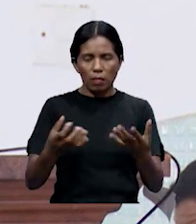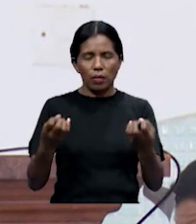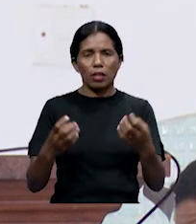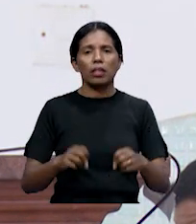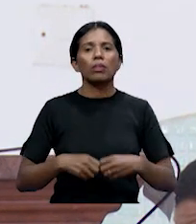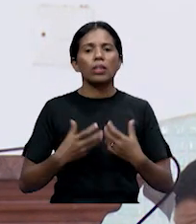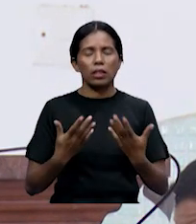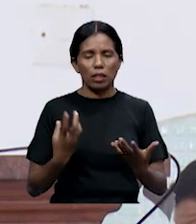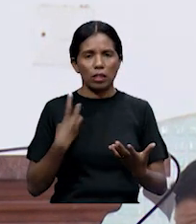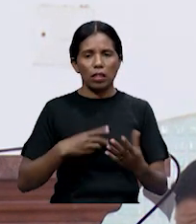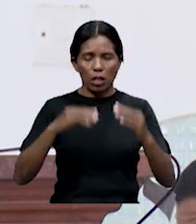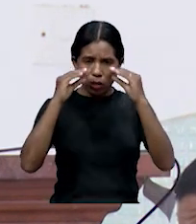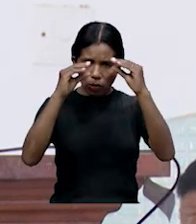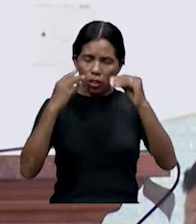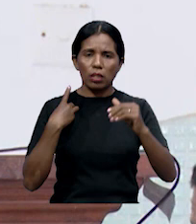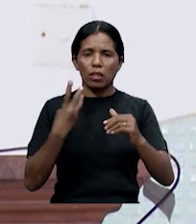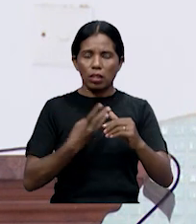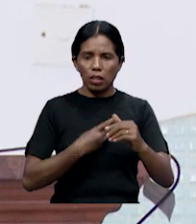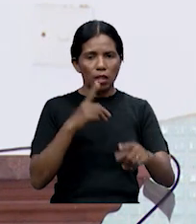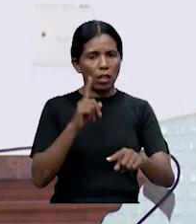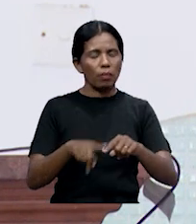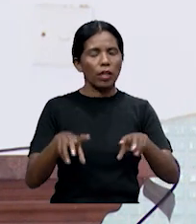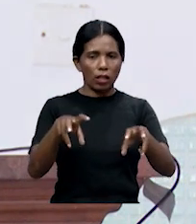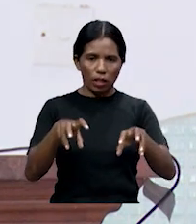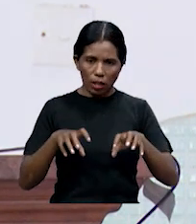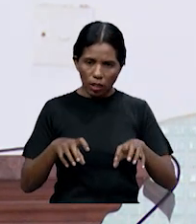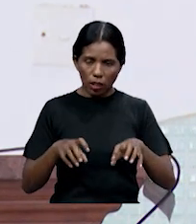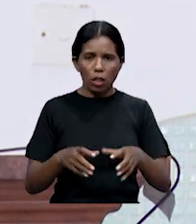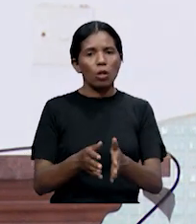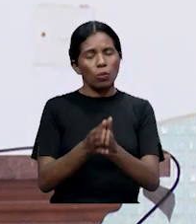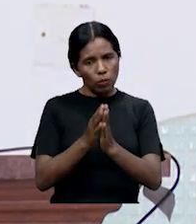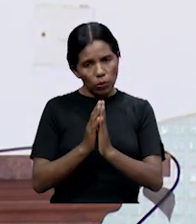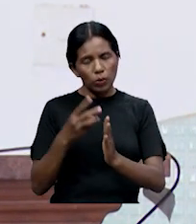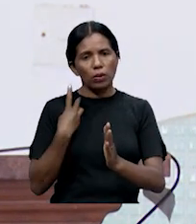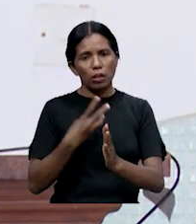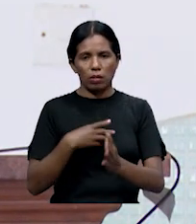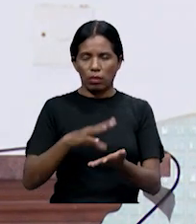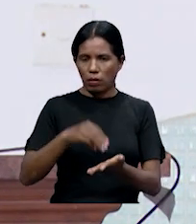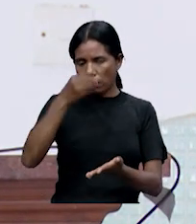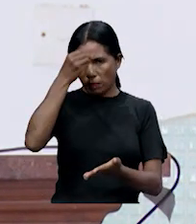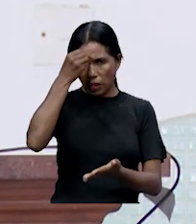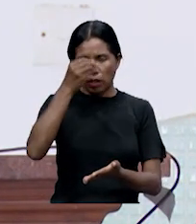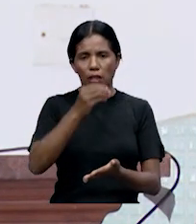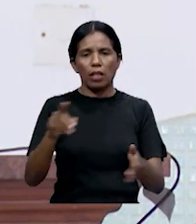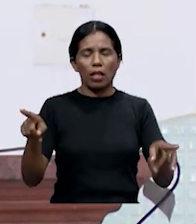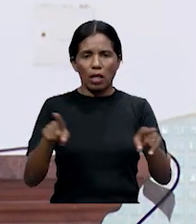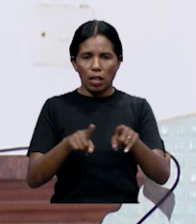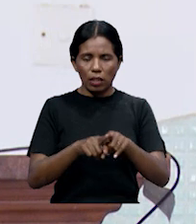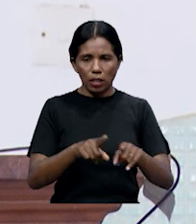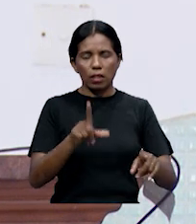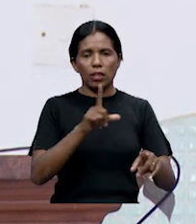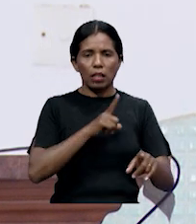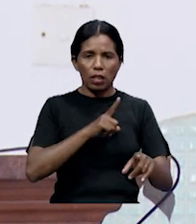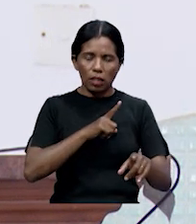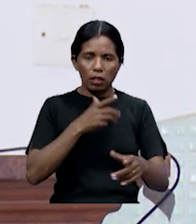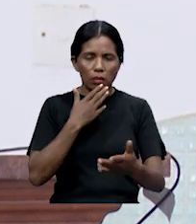insai hanori mos ita tu lakarak. Mai husu ita mos atau aprende sai laran lua ko hirak ne